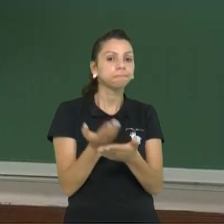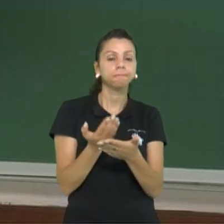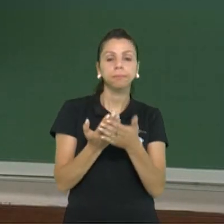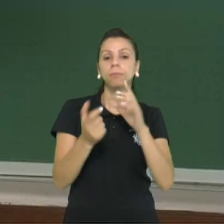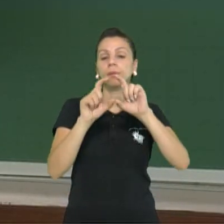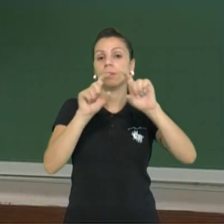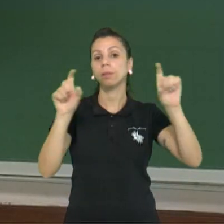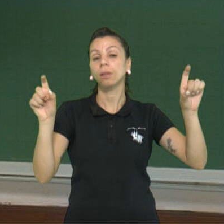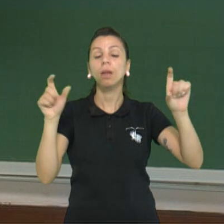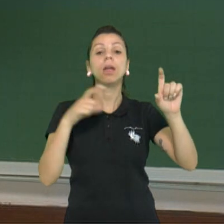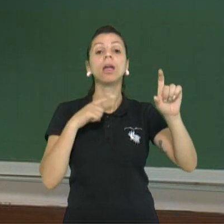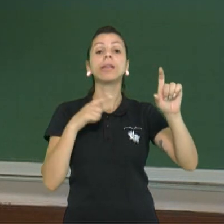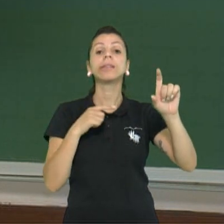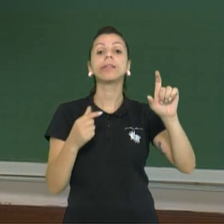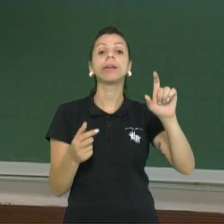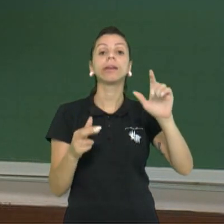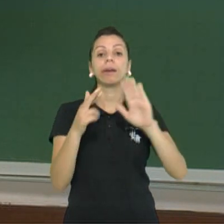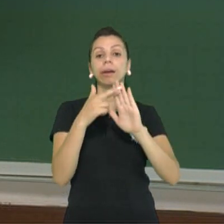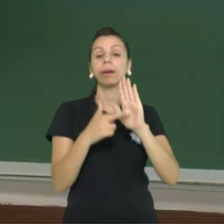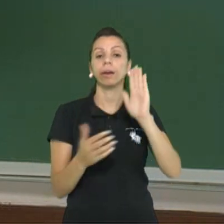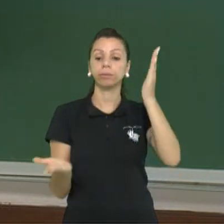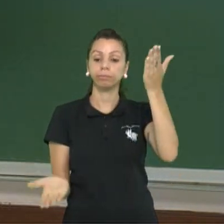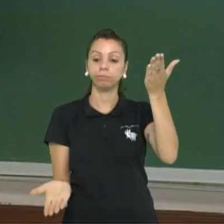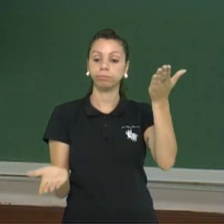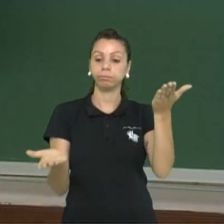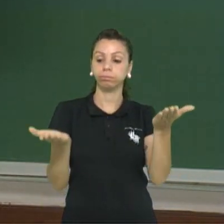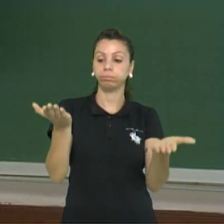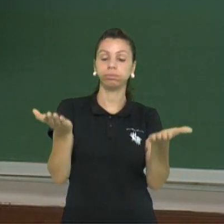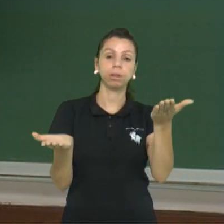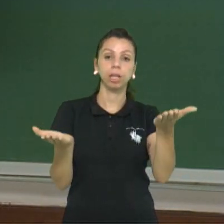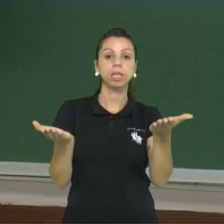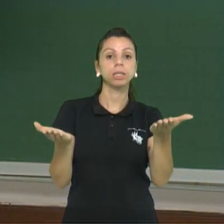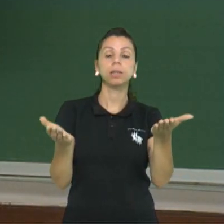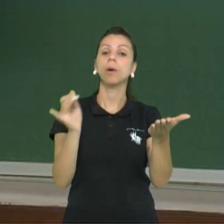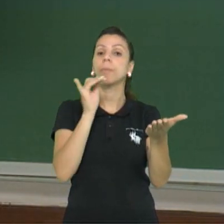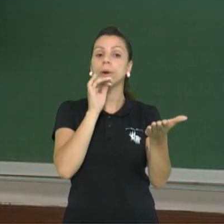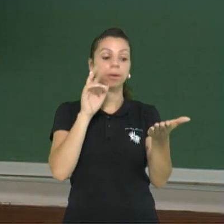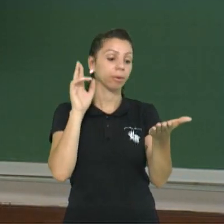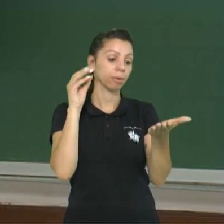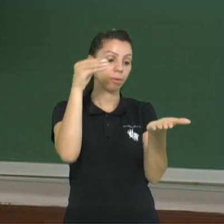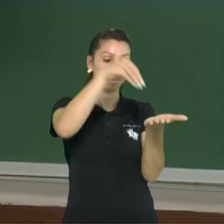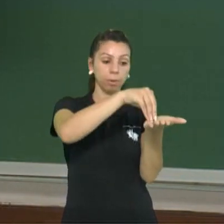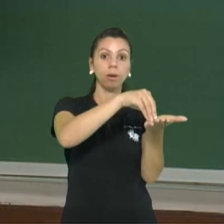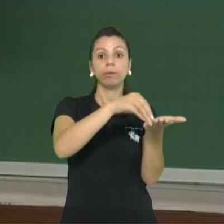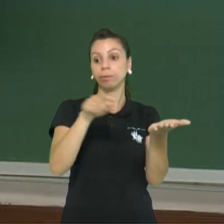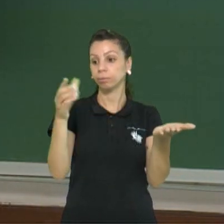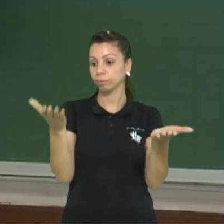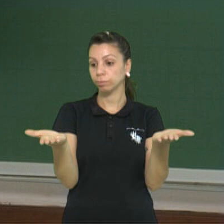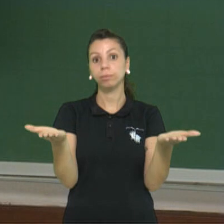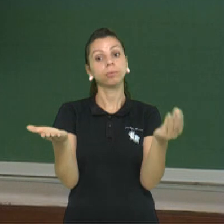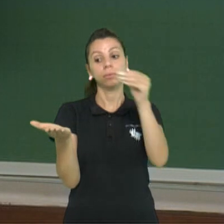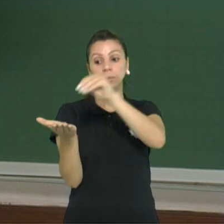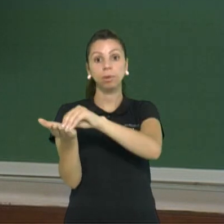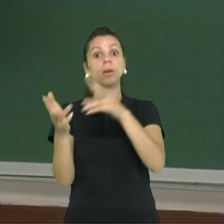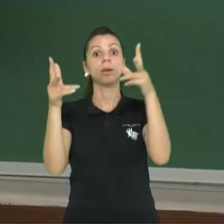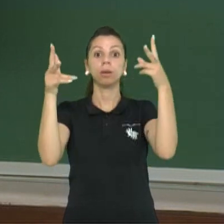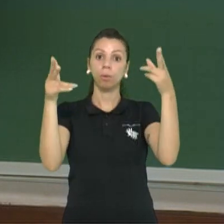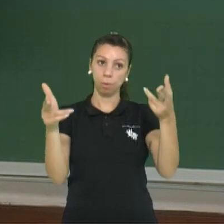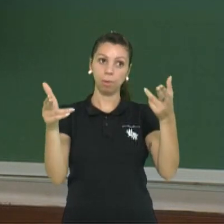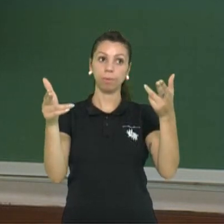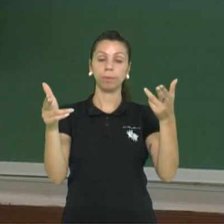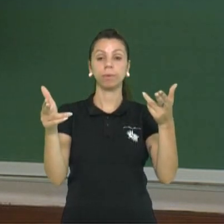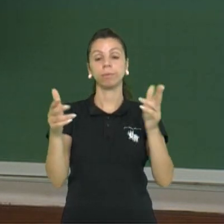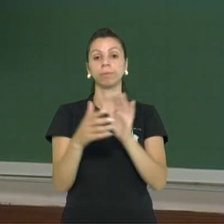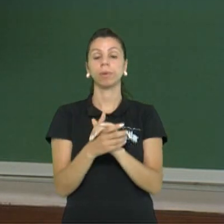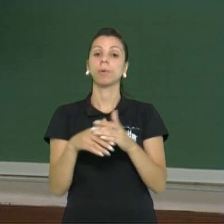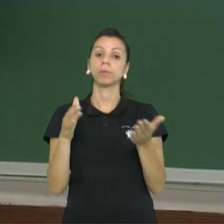a regra da balança. Tudo que você faz de um lado, você faz do outro. Como desse lado aqui eu tenho zero, eu posso dividir esse lado por 2, que